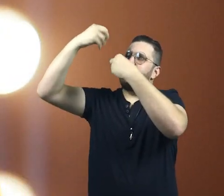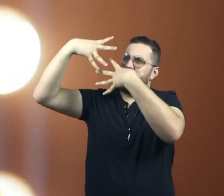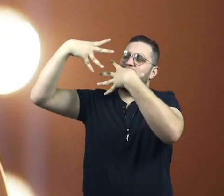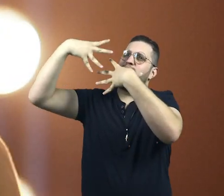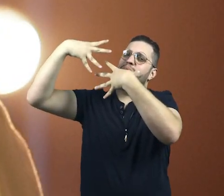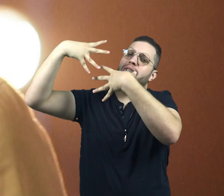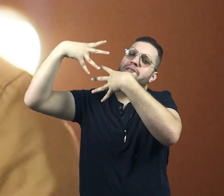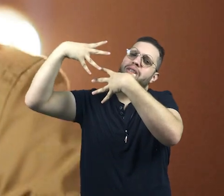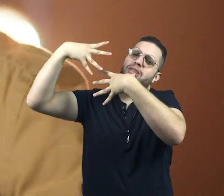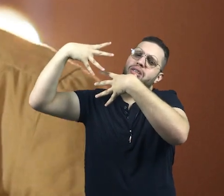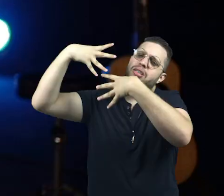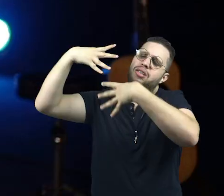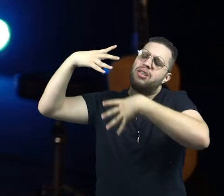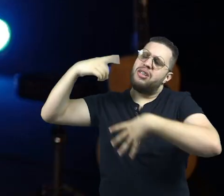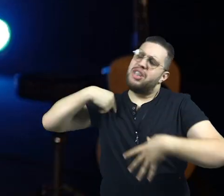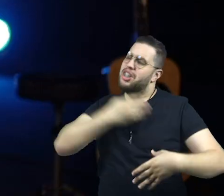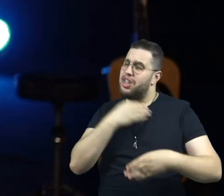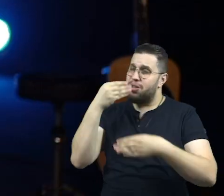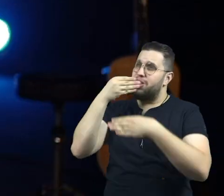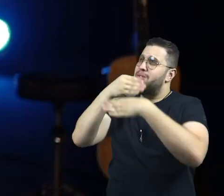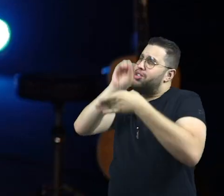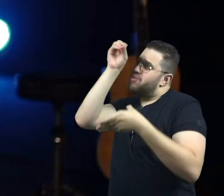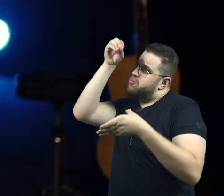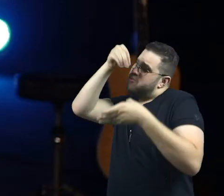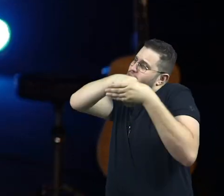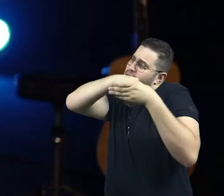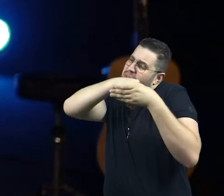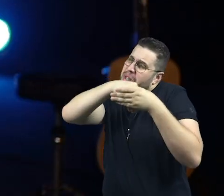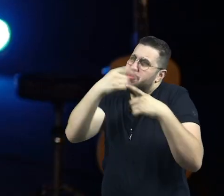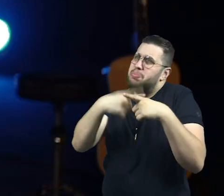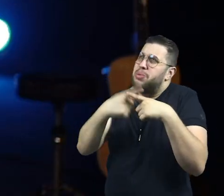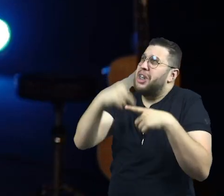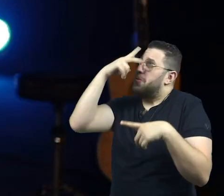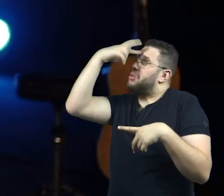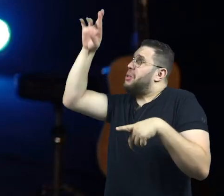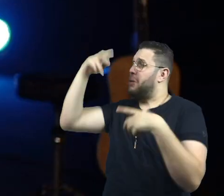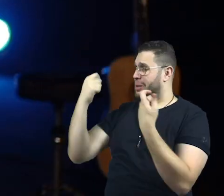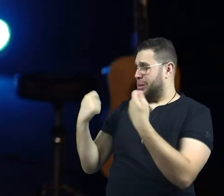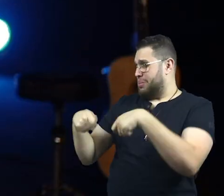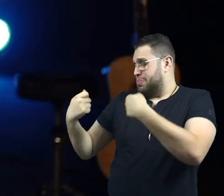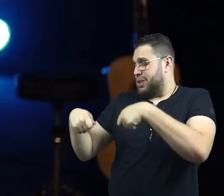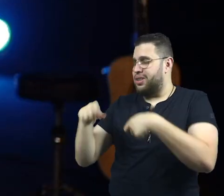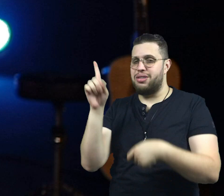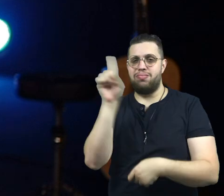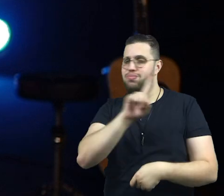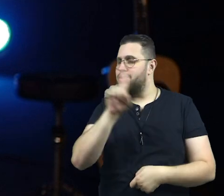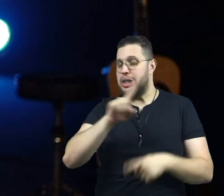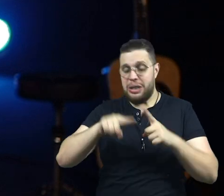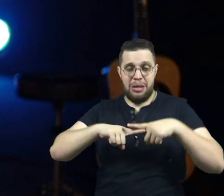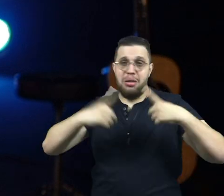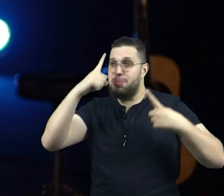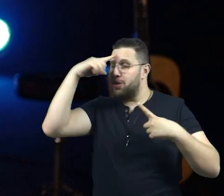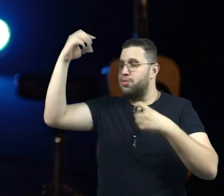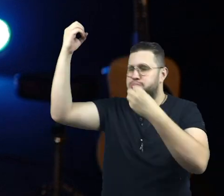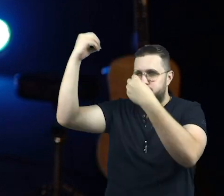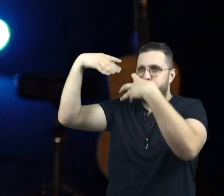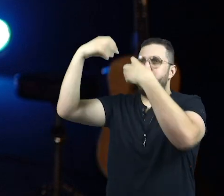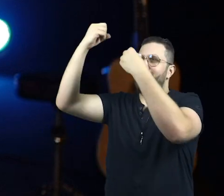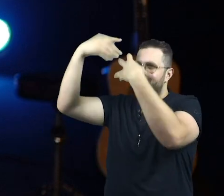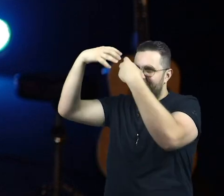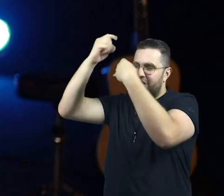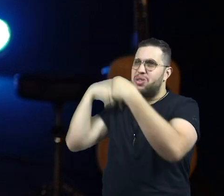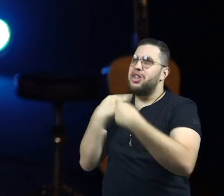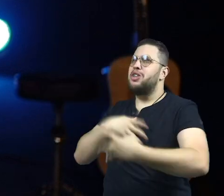nos ensinou, Pai. Nós ofertamos, não porque o Senhor precisa, Pai, mas porque o Senhor nos ensinou que todo sustento vem de